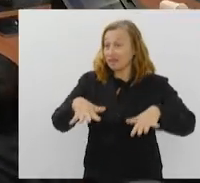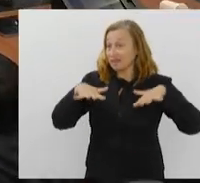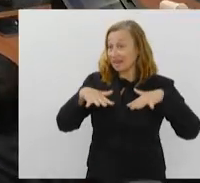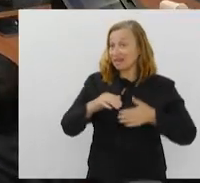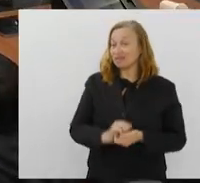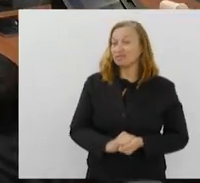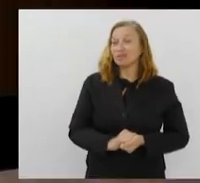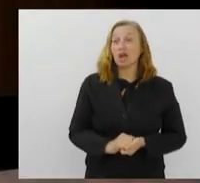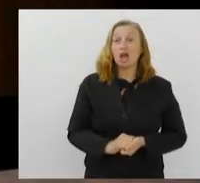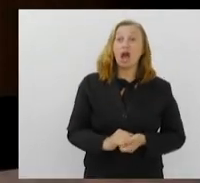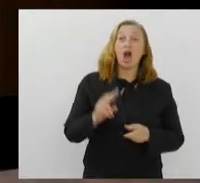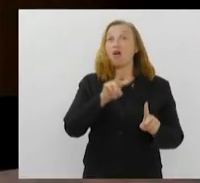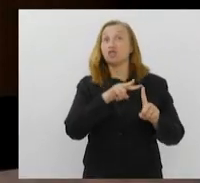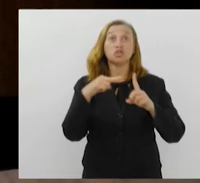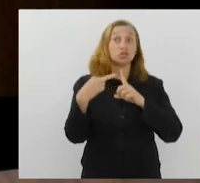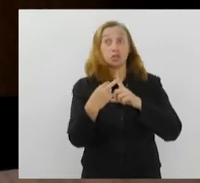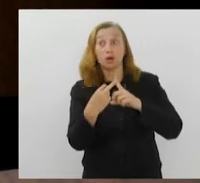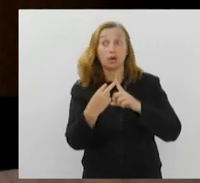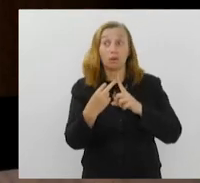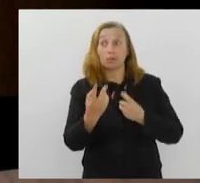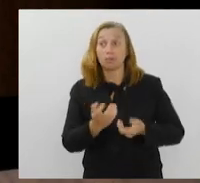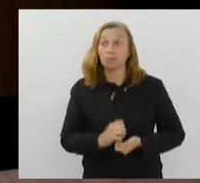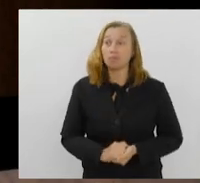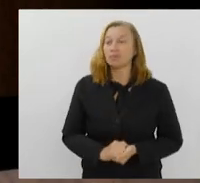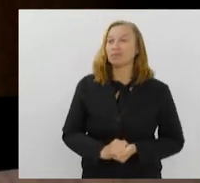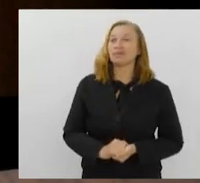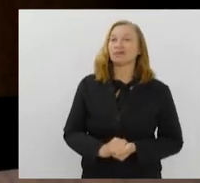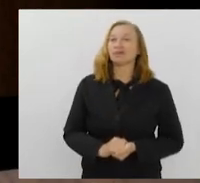Sob ponto de vista